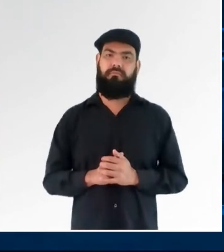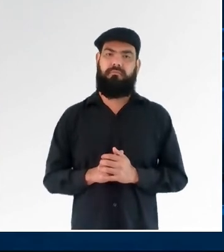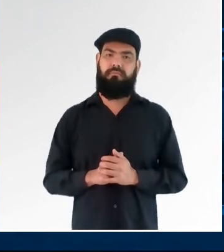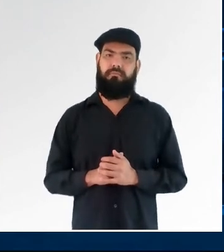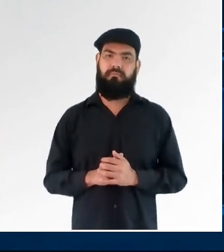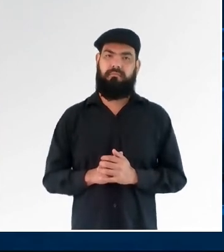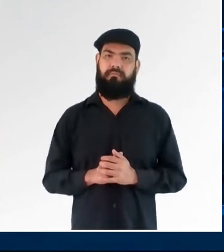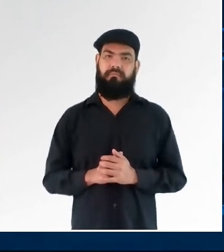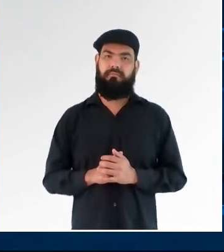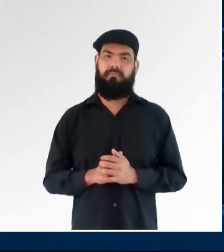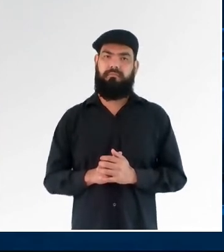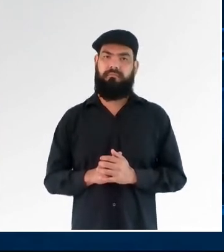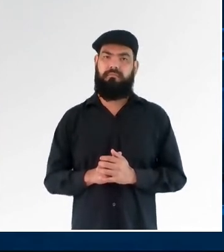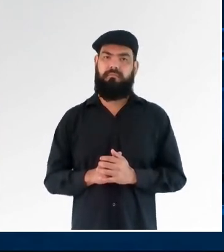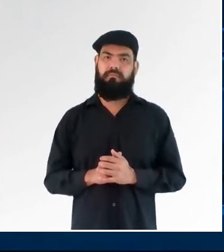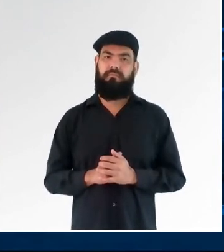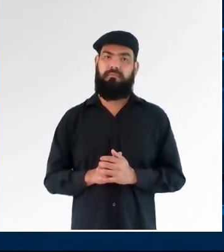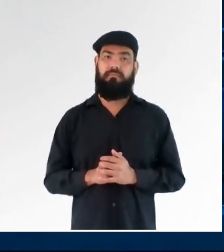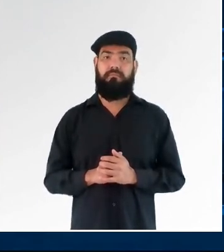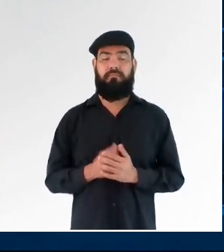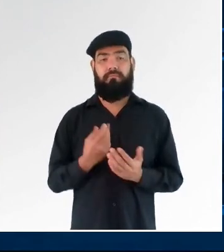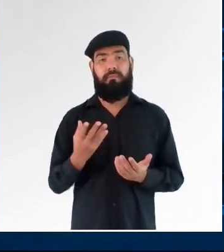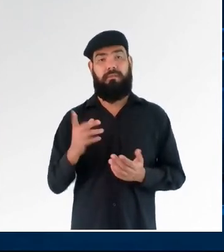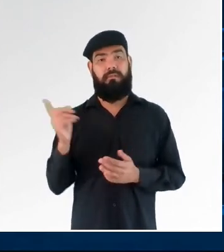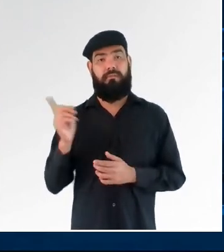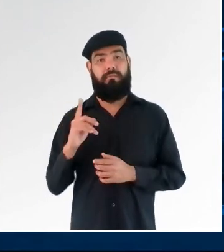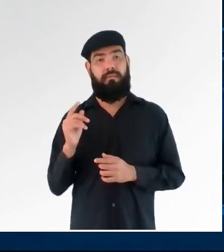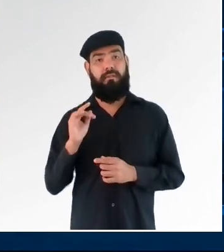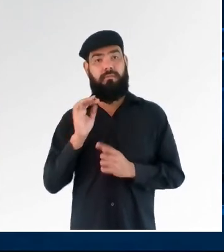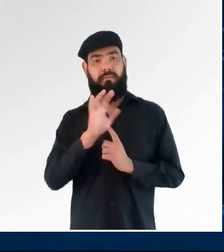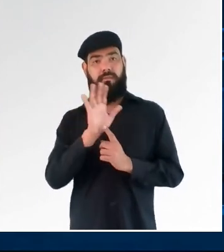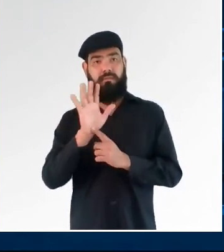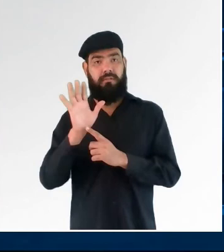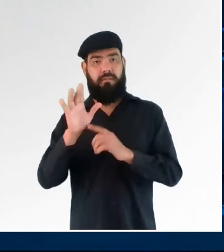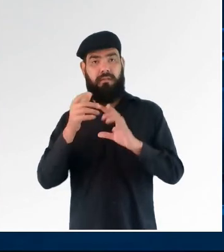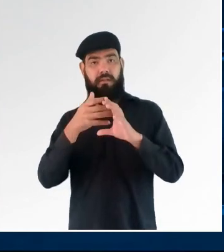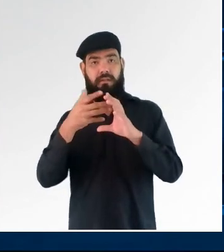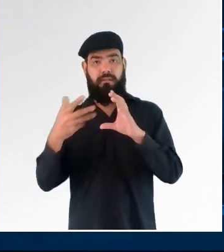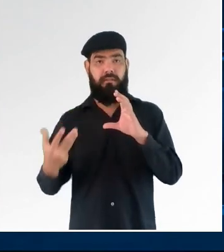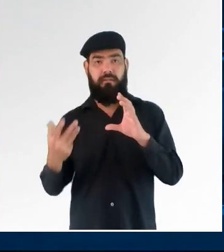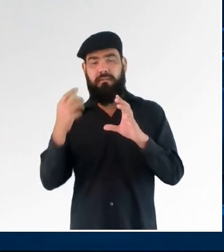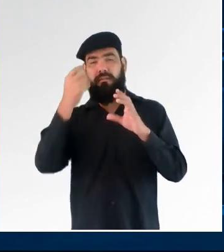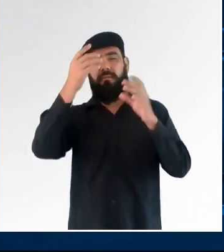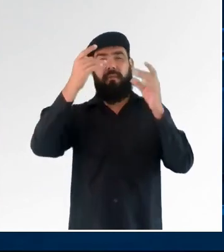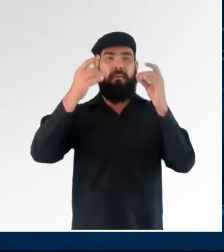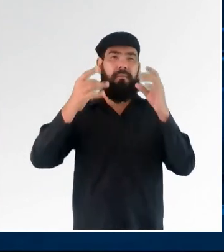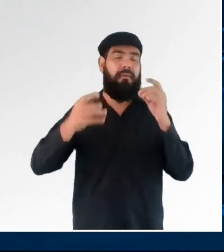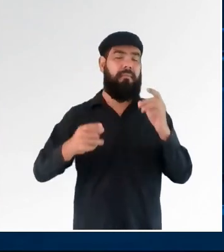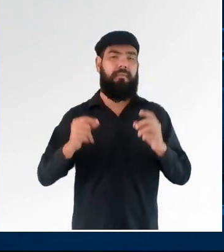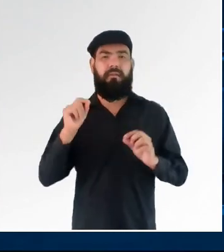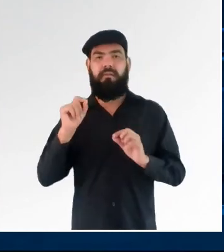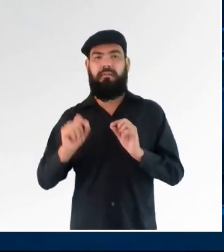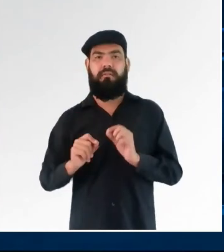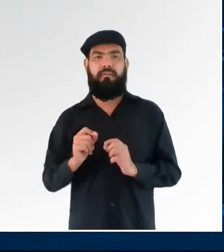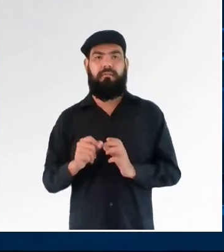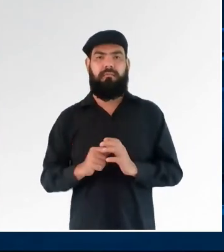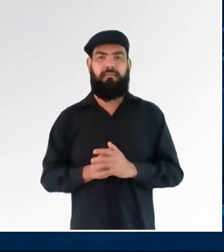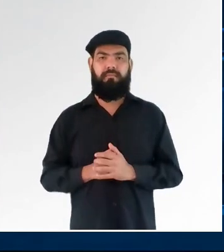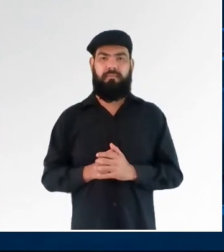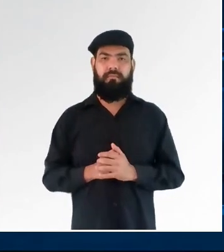Wan. Muito bem. Então ele vai fazendo aí essas características, ele começa a falar a respeito aqui do